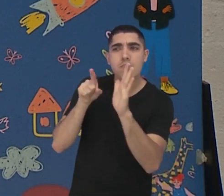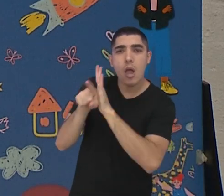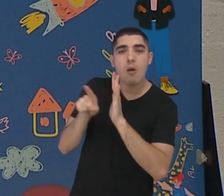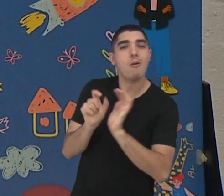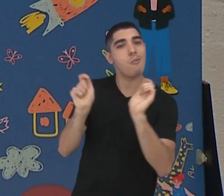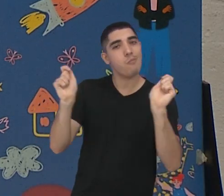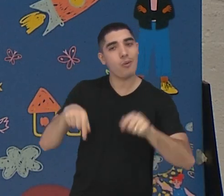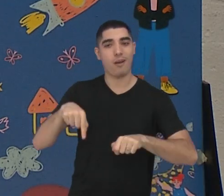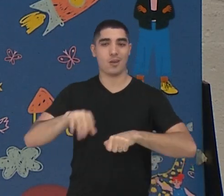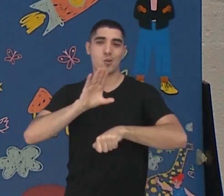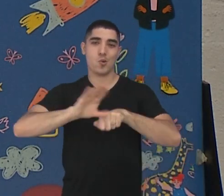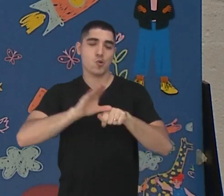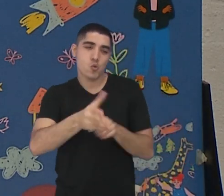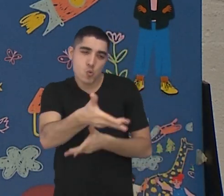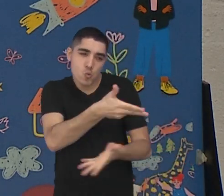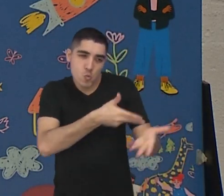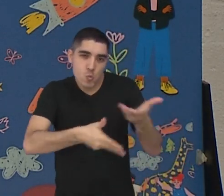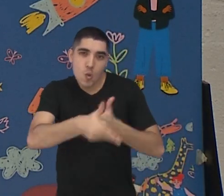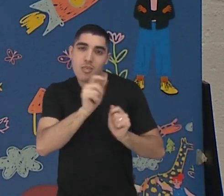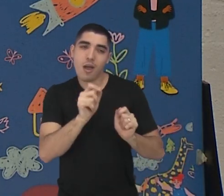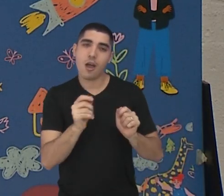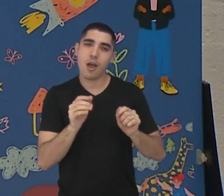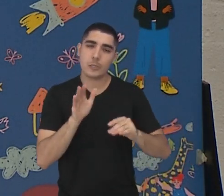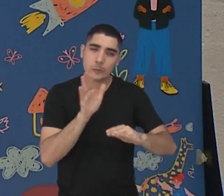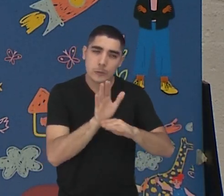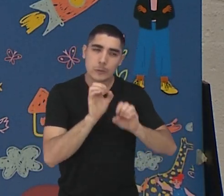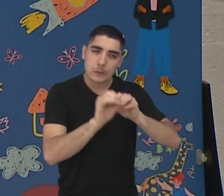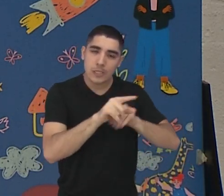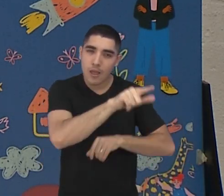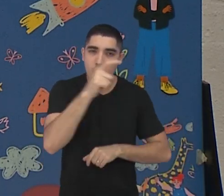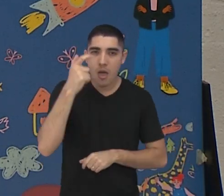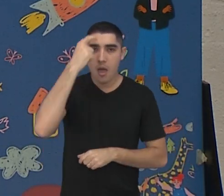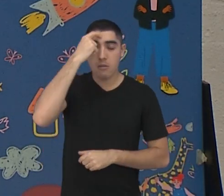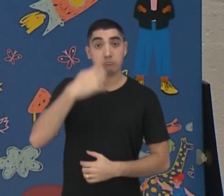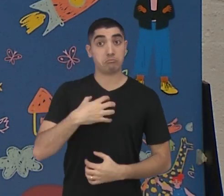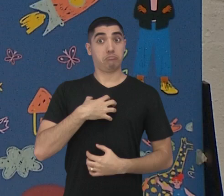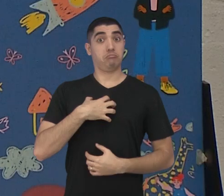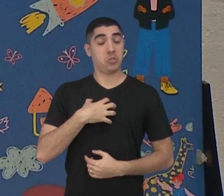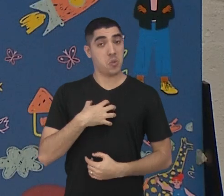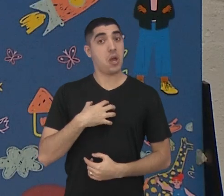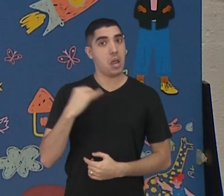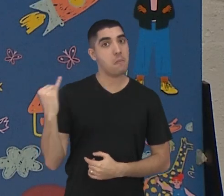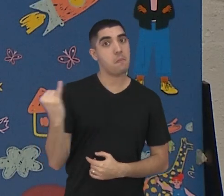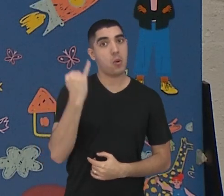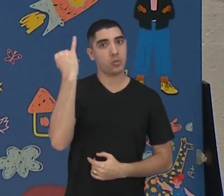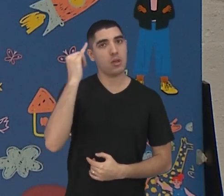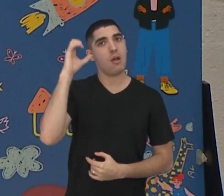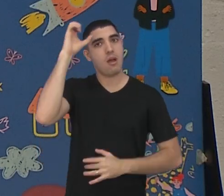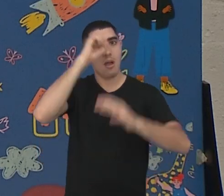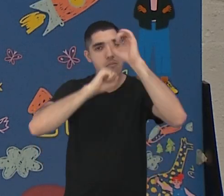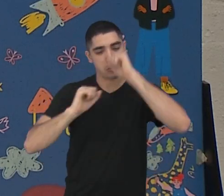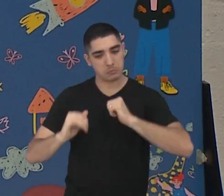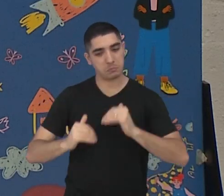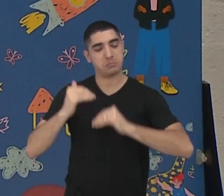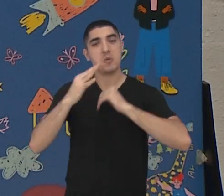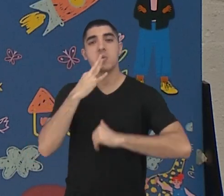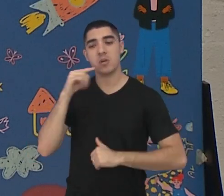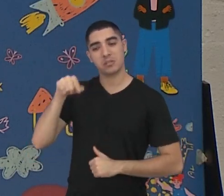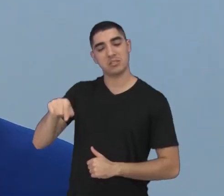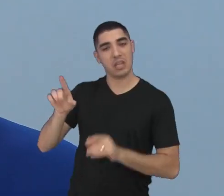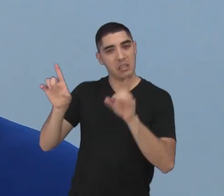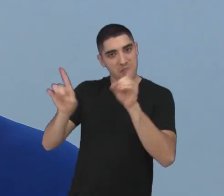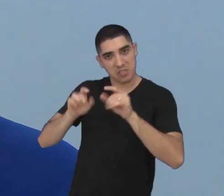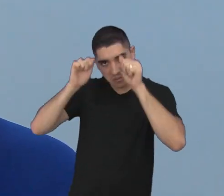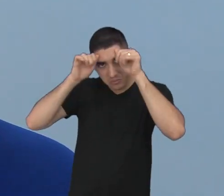e outras coisas que a gente aborda assim como momentos de sensibilização, sentindo na pele, o que faz as pessoas enriquecerem um pouquinho mais sobre a